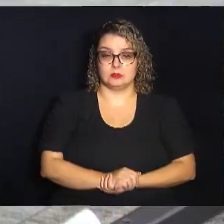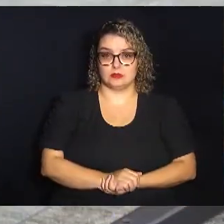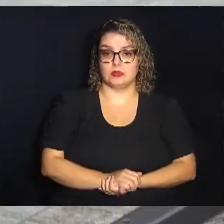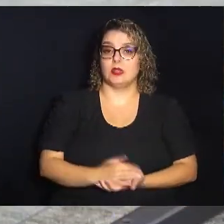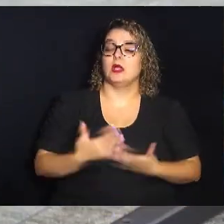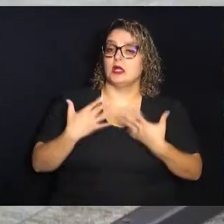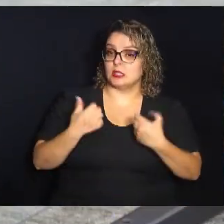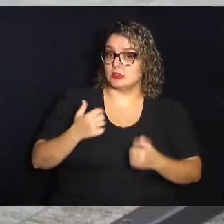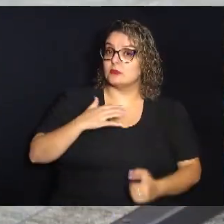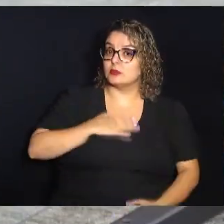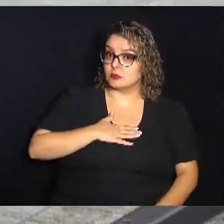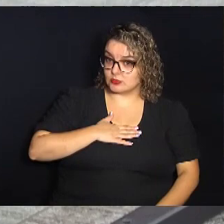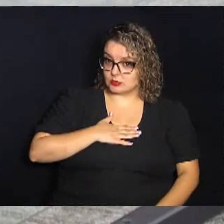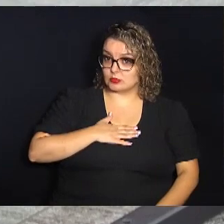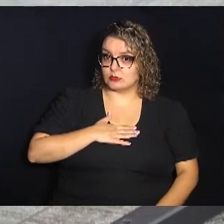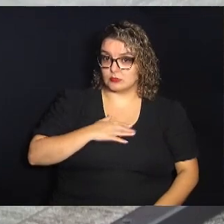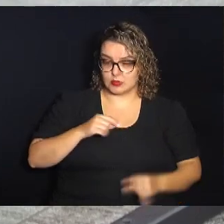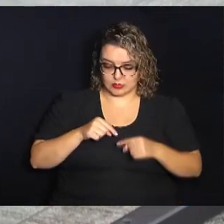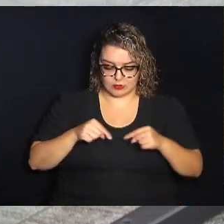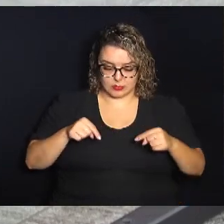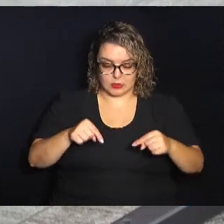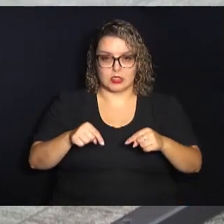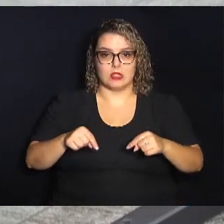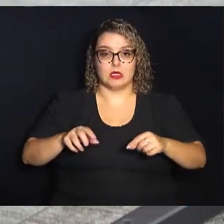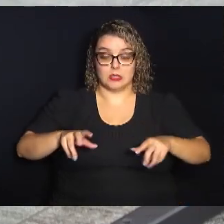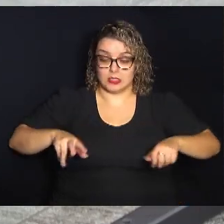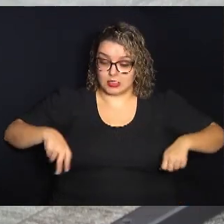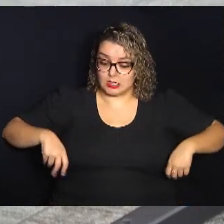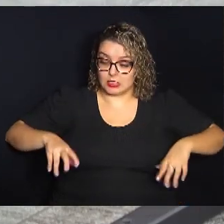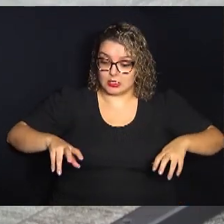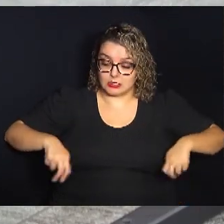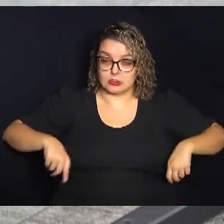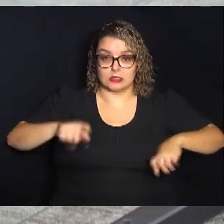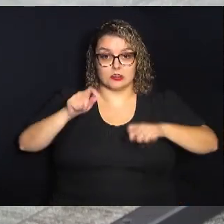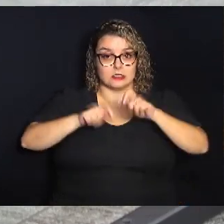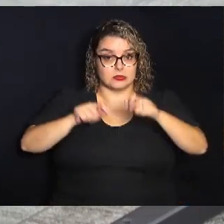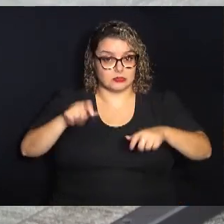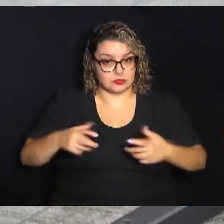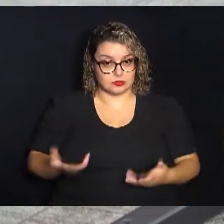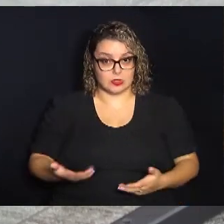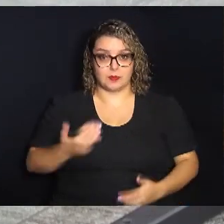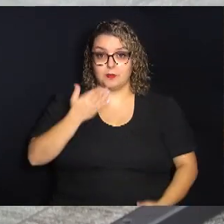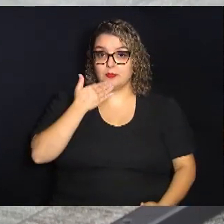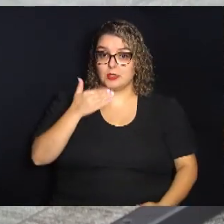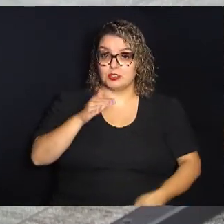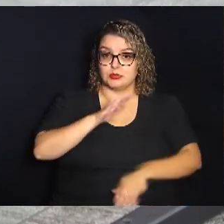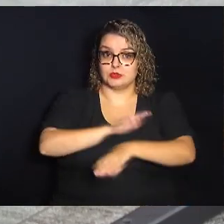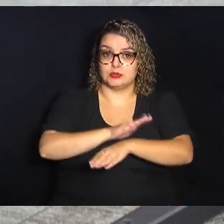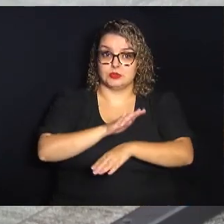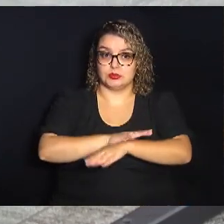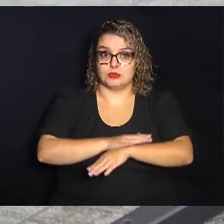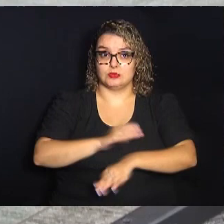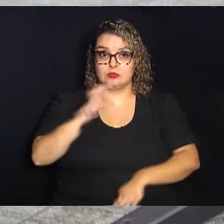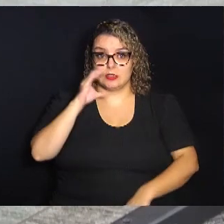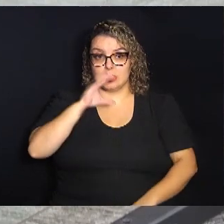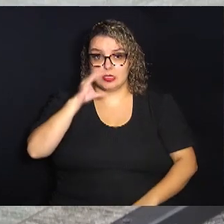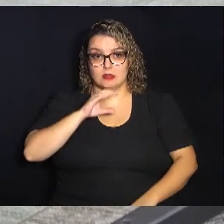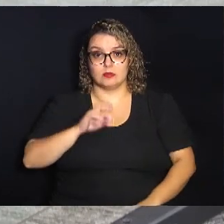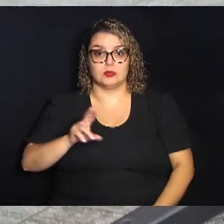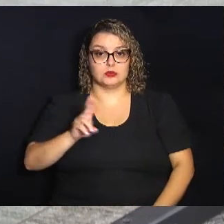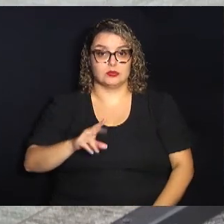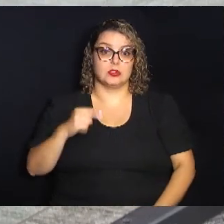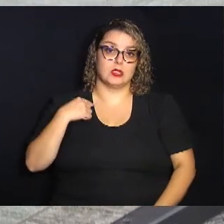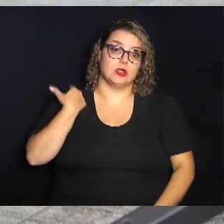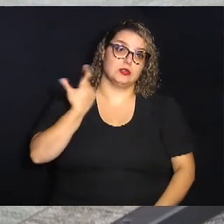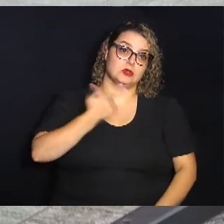Eu recebi no meu gabinete pessoas, inclusive cadeirantes, pessoas pedindo uma intervenção, uma providência.